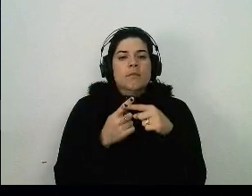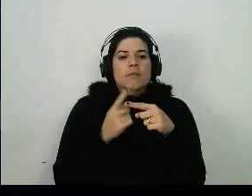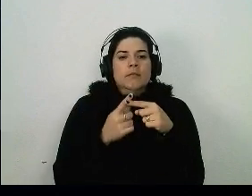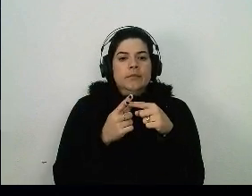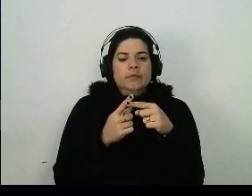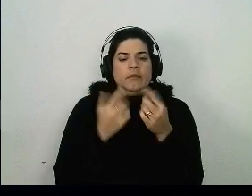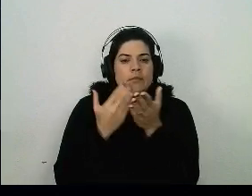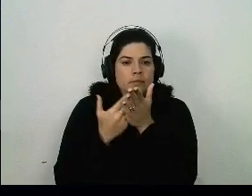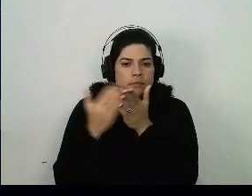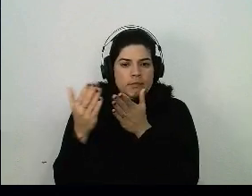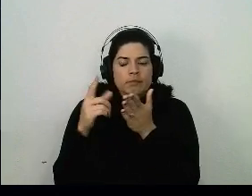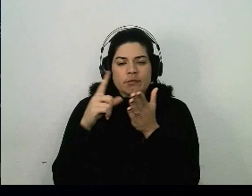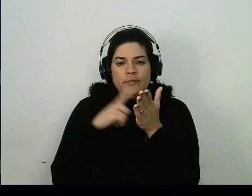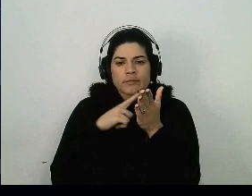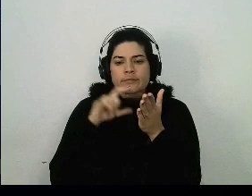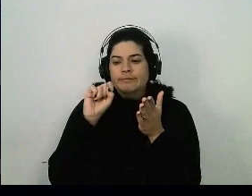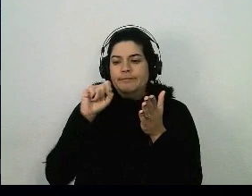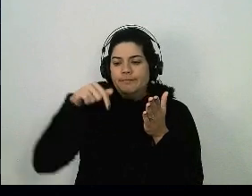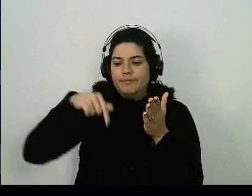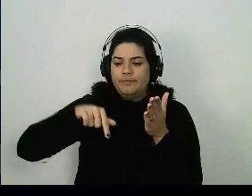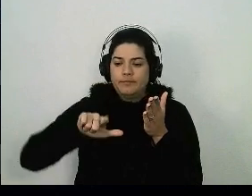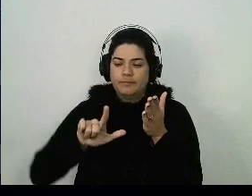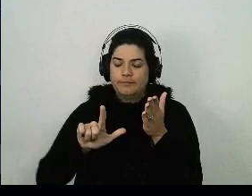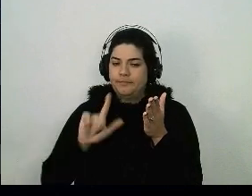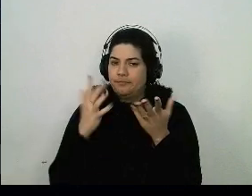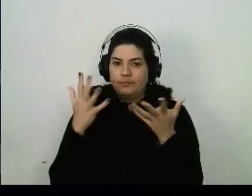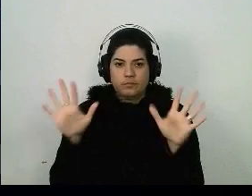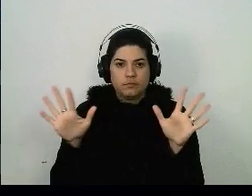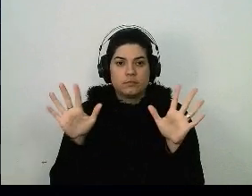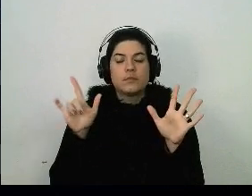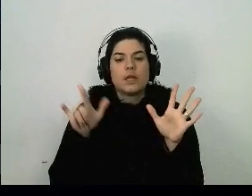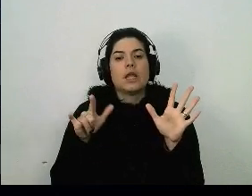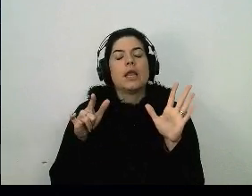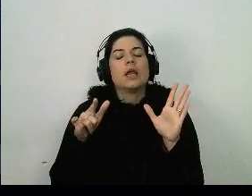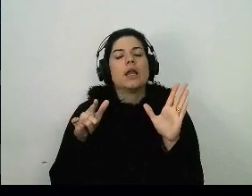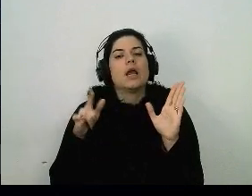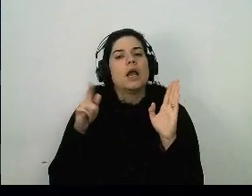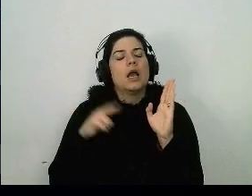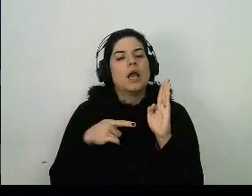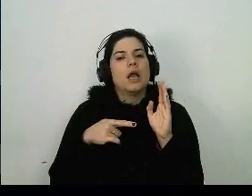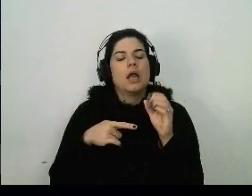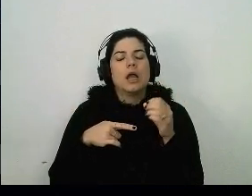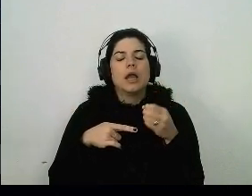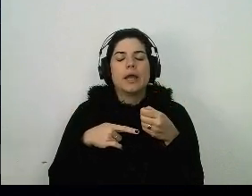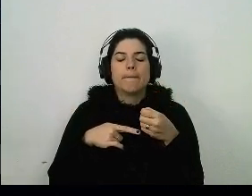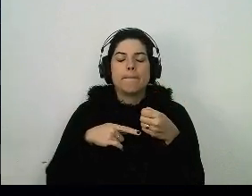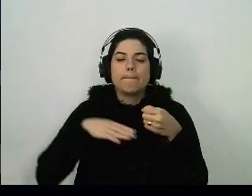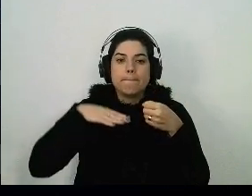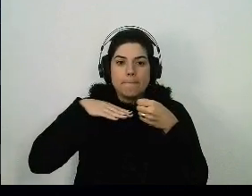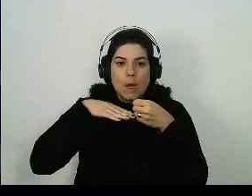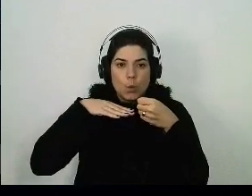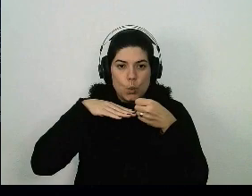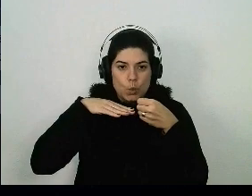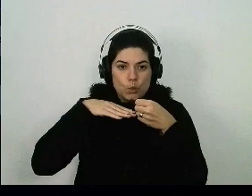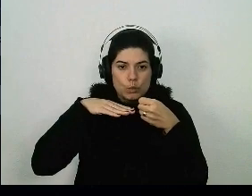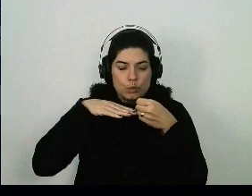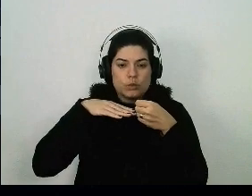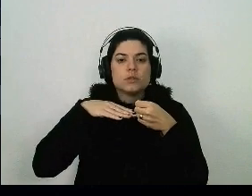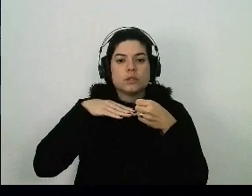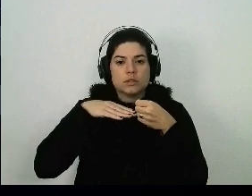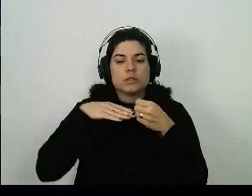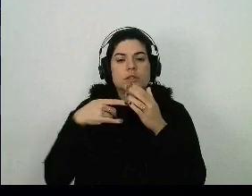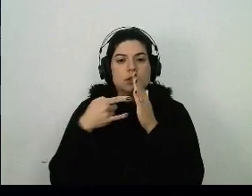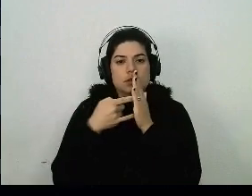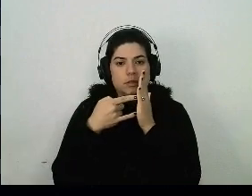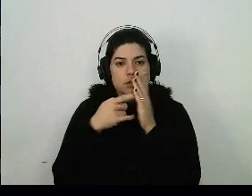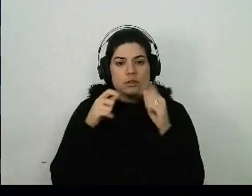teu SQL, e a gente não quer isso, quer um banco de desenvolvimento. Tanto que essa parte de baixo aqui a gente também